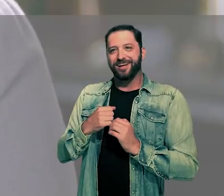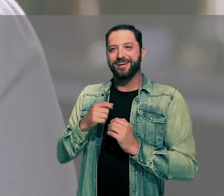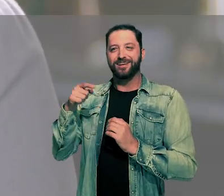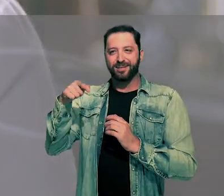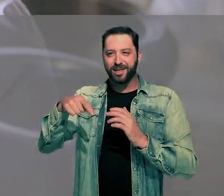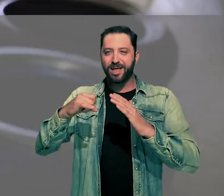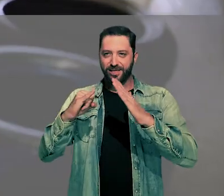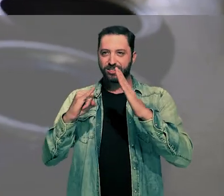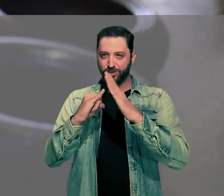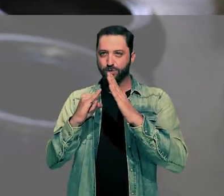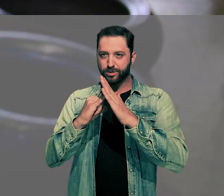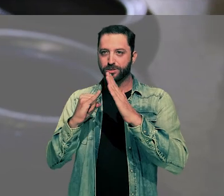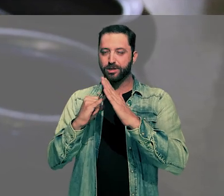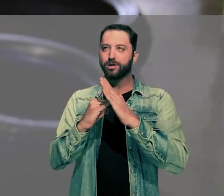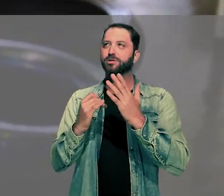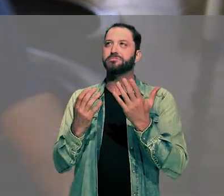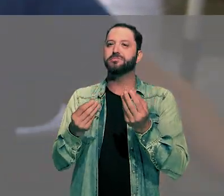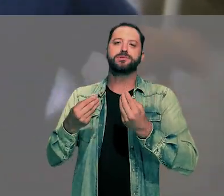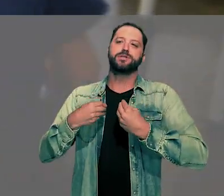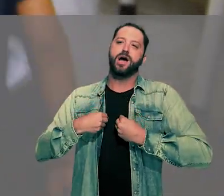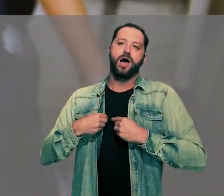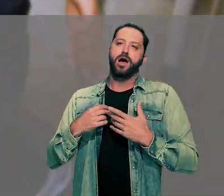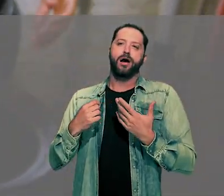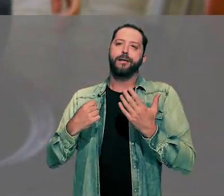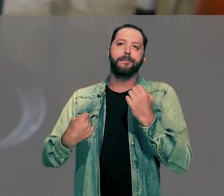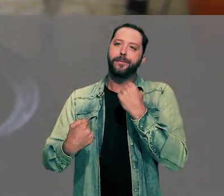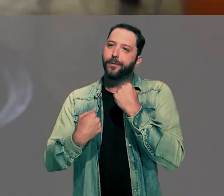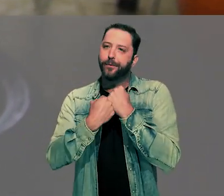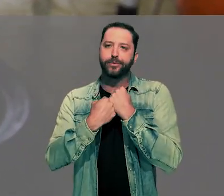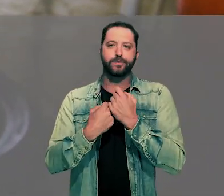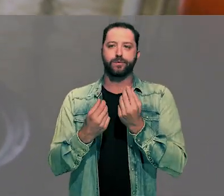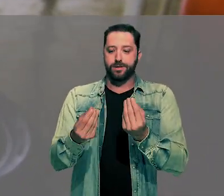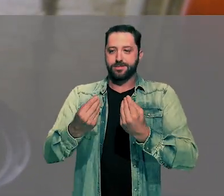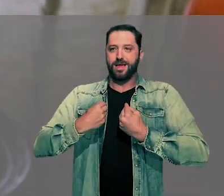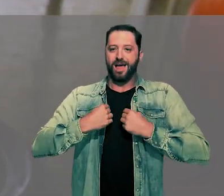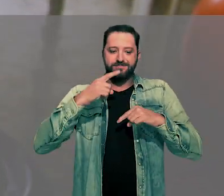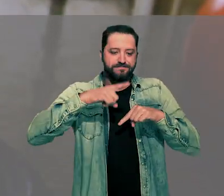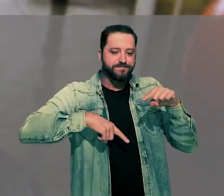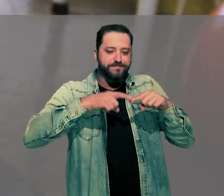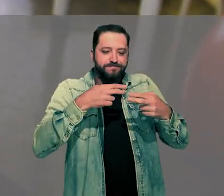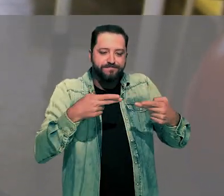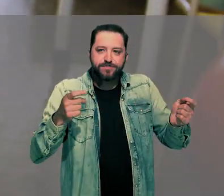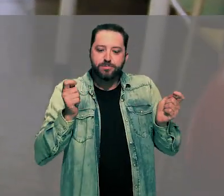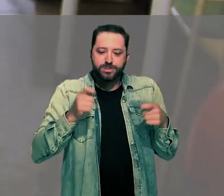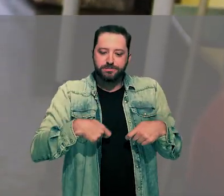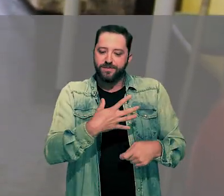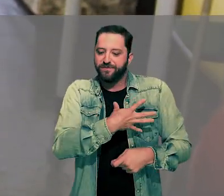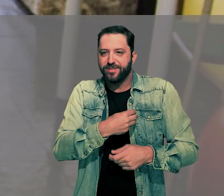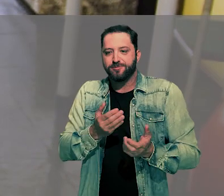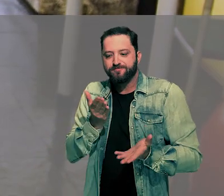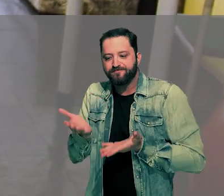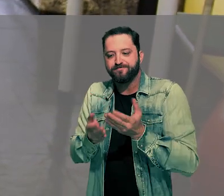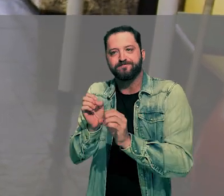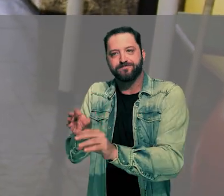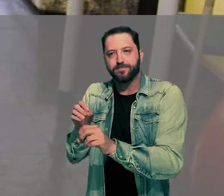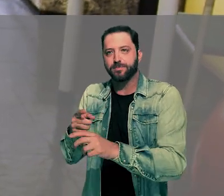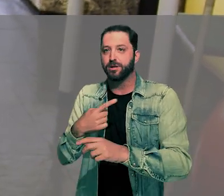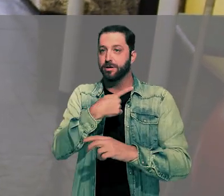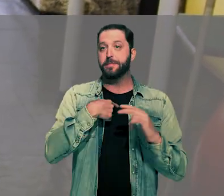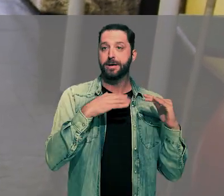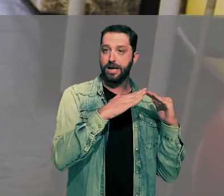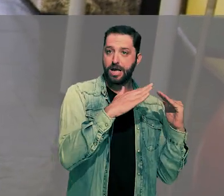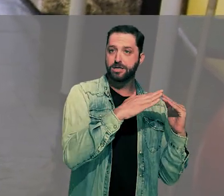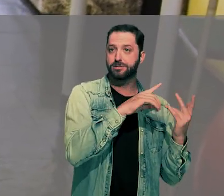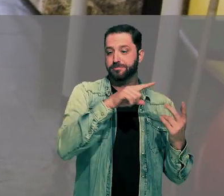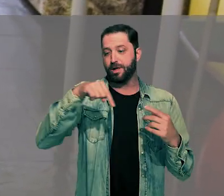gratificante, porque é uma instituição que te dá um apoio, que te dá ferramentas para você trabalhar com seus filhos,